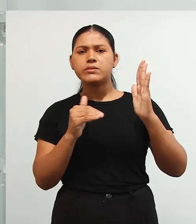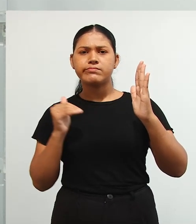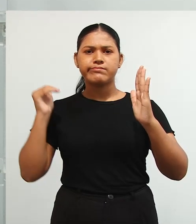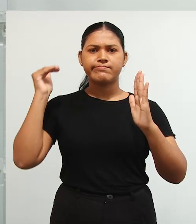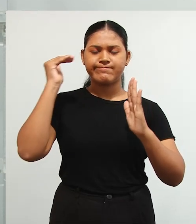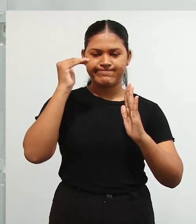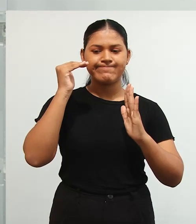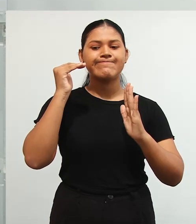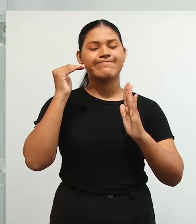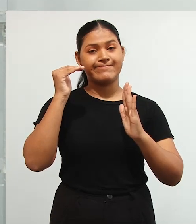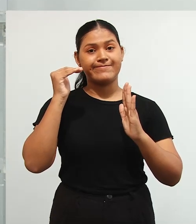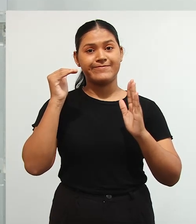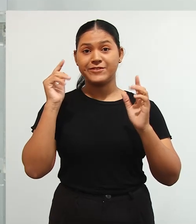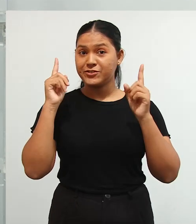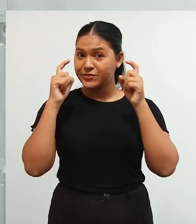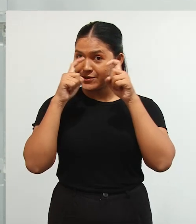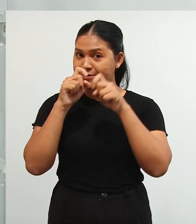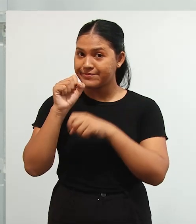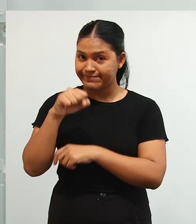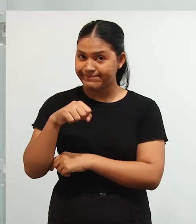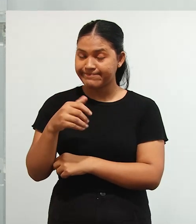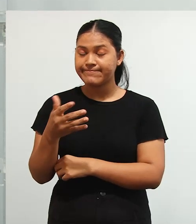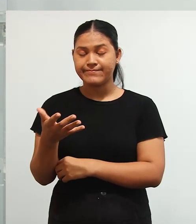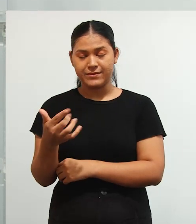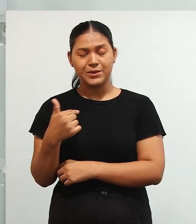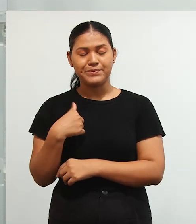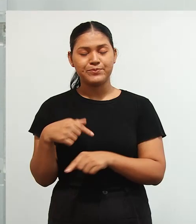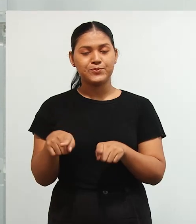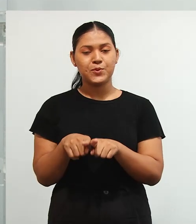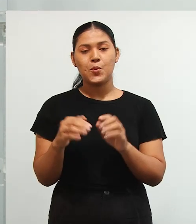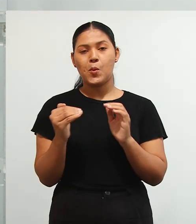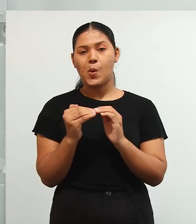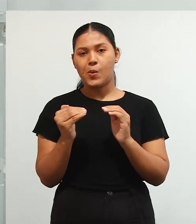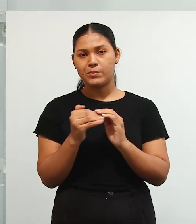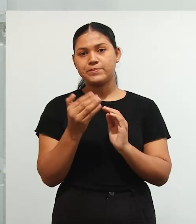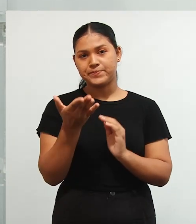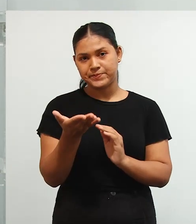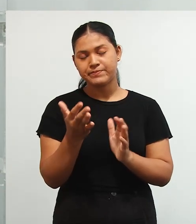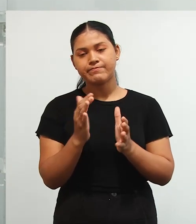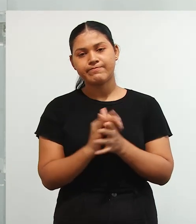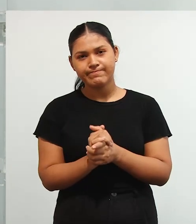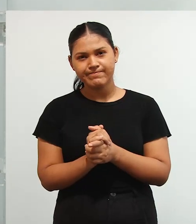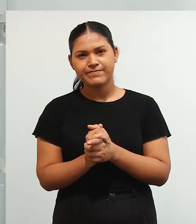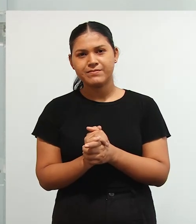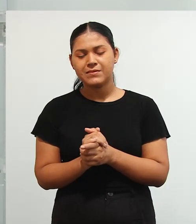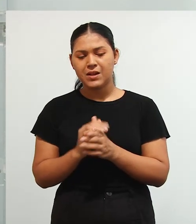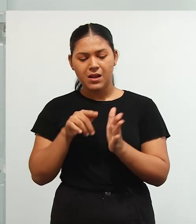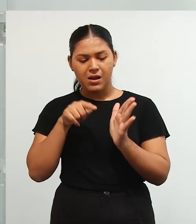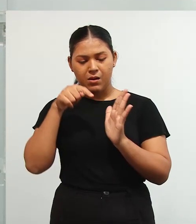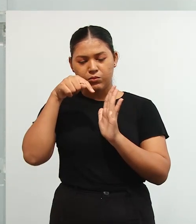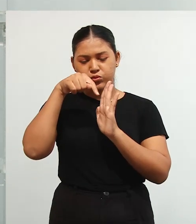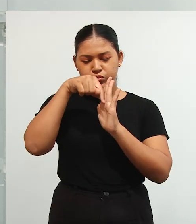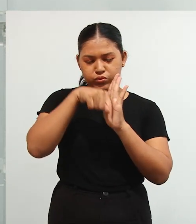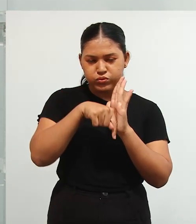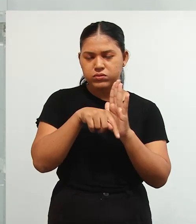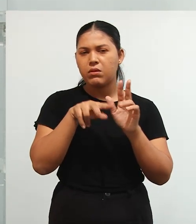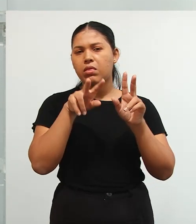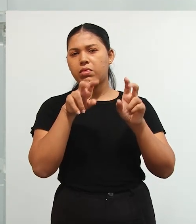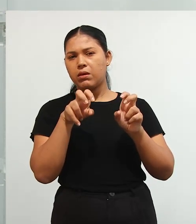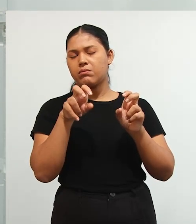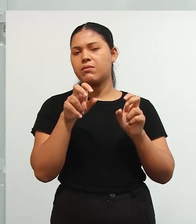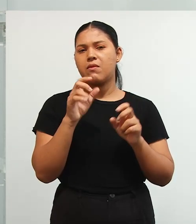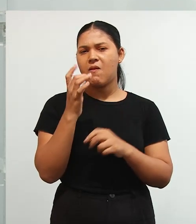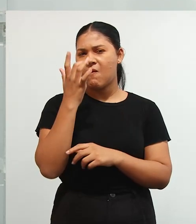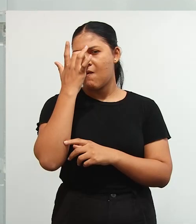Desafiador, né? Eu também acho. Bastante desafiador. E se envolver nesse tema, nesse debate, não é algo